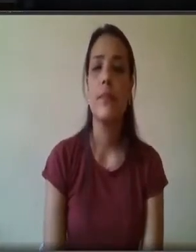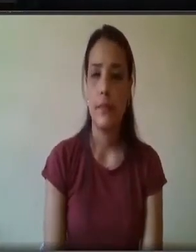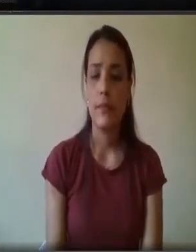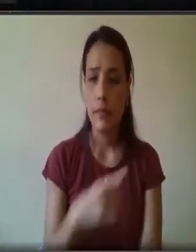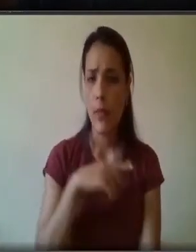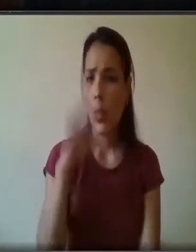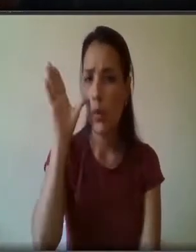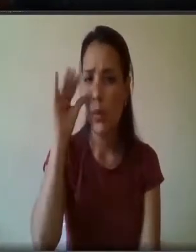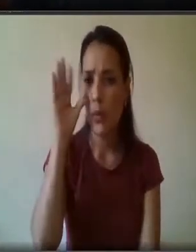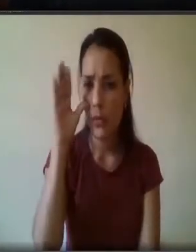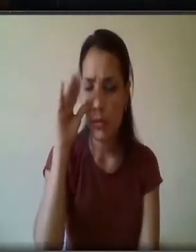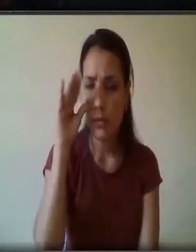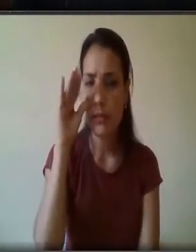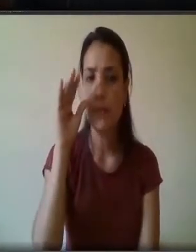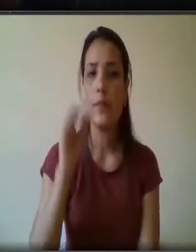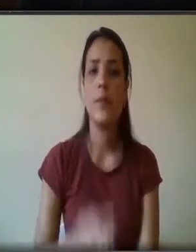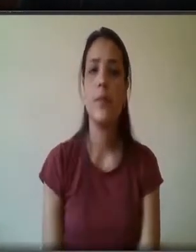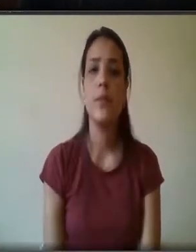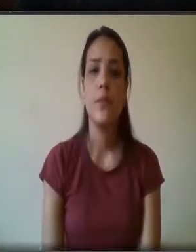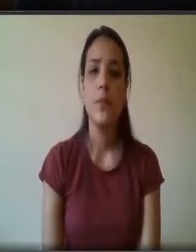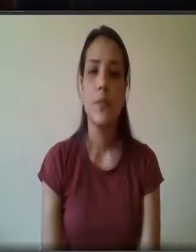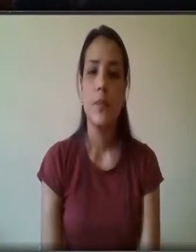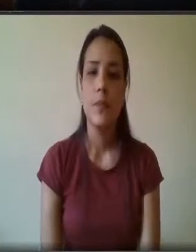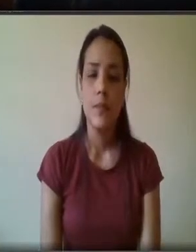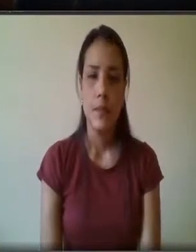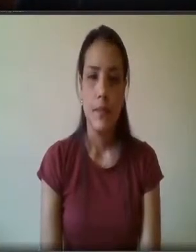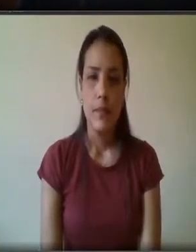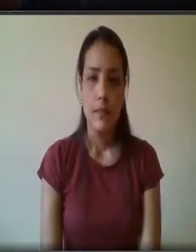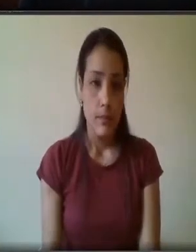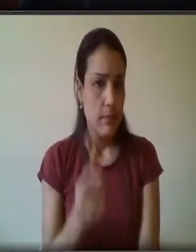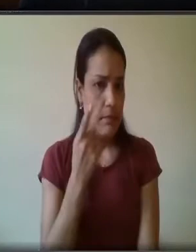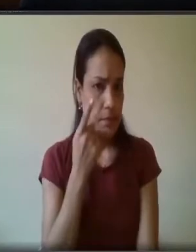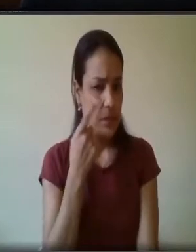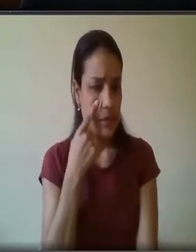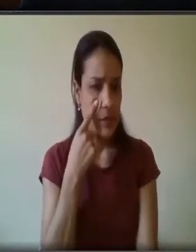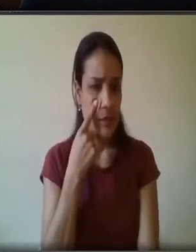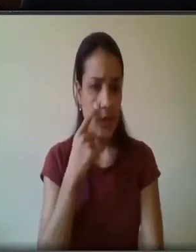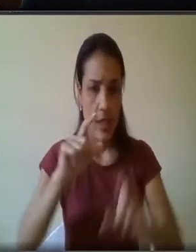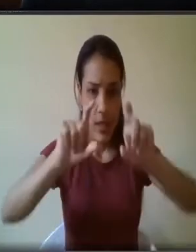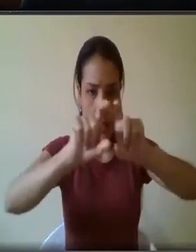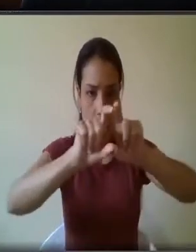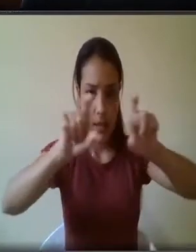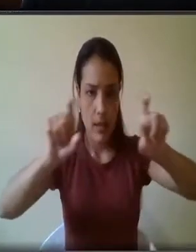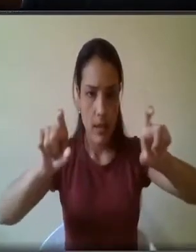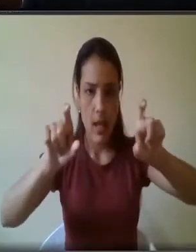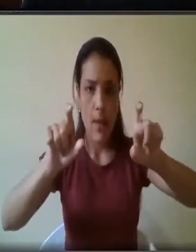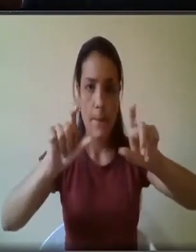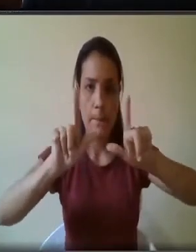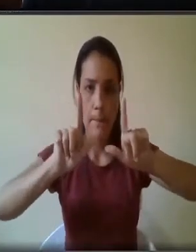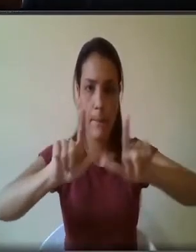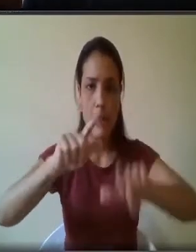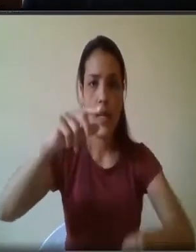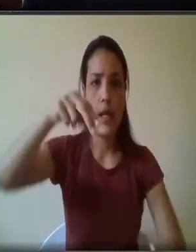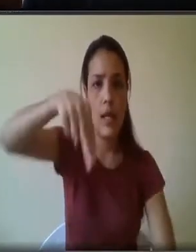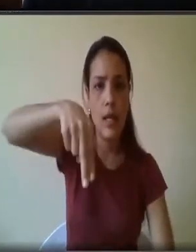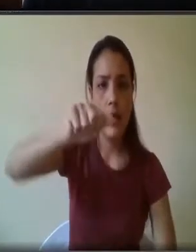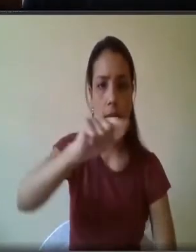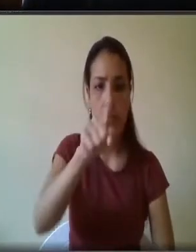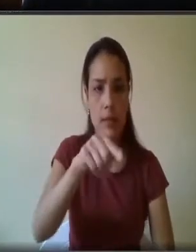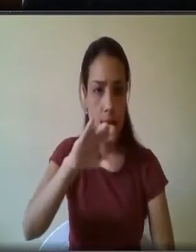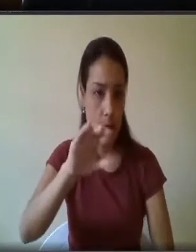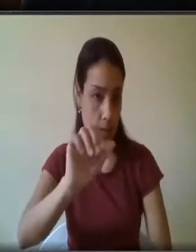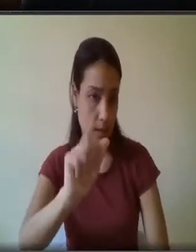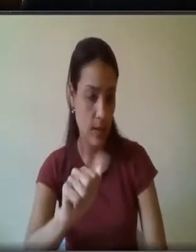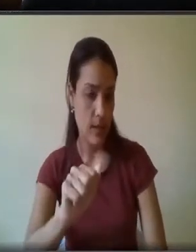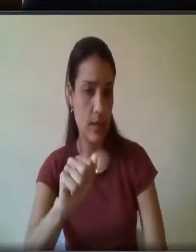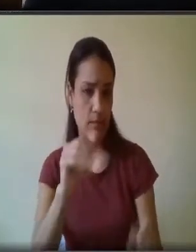aqui, veja que a placa de Nazca, está colidindo com a placa